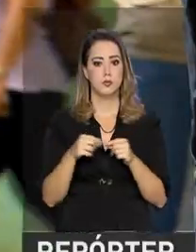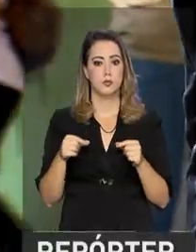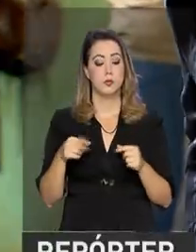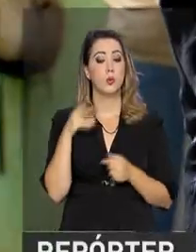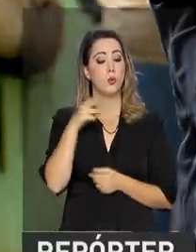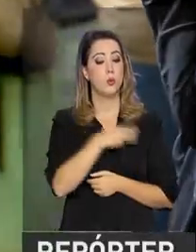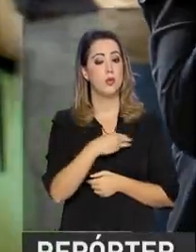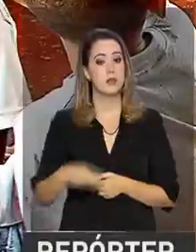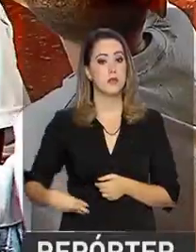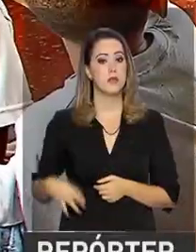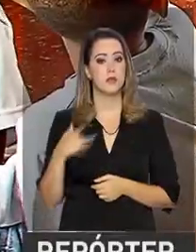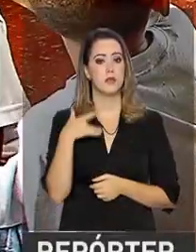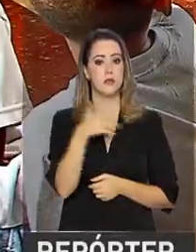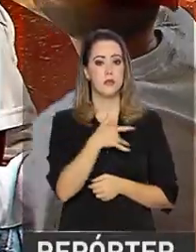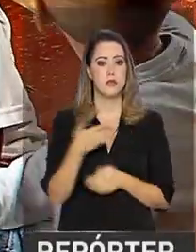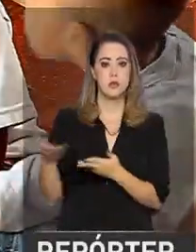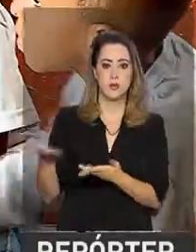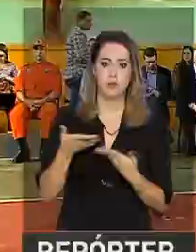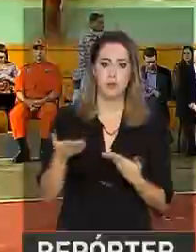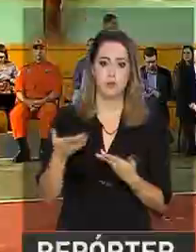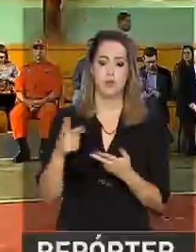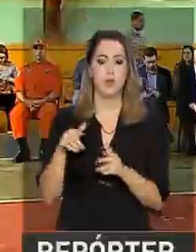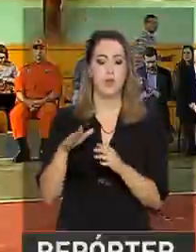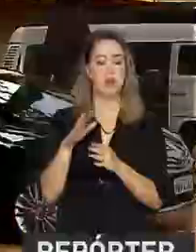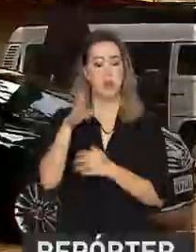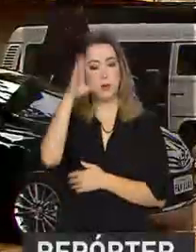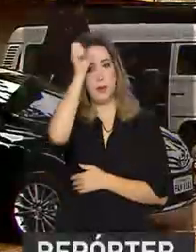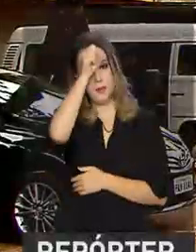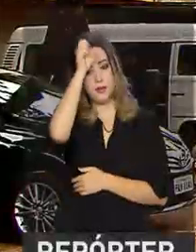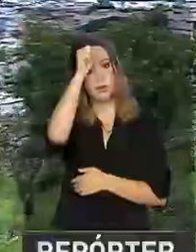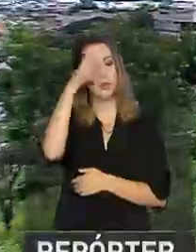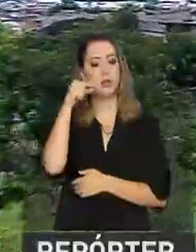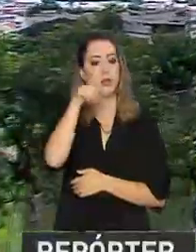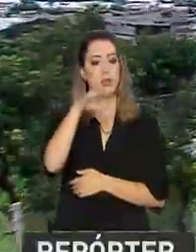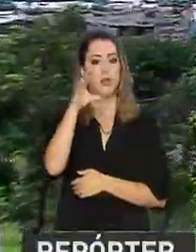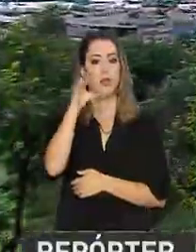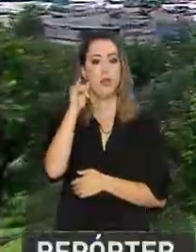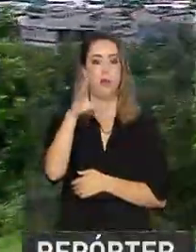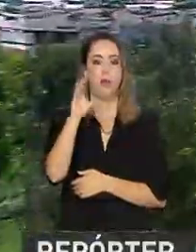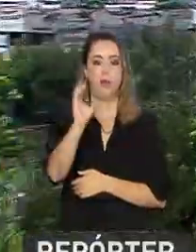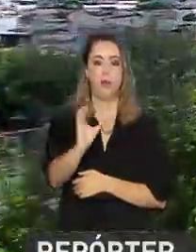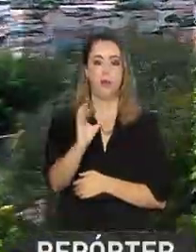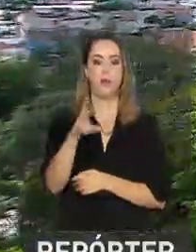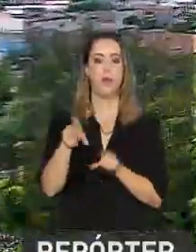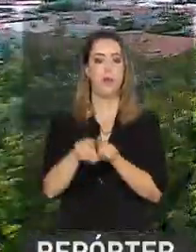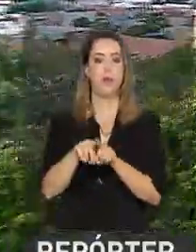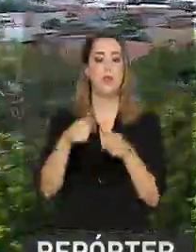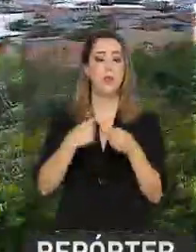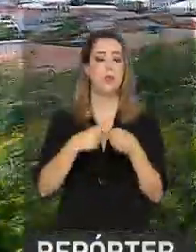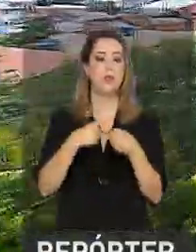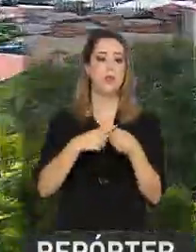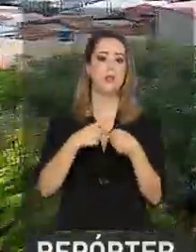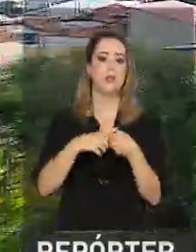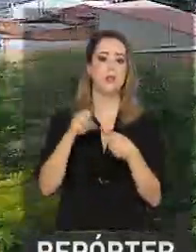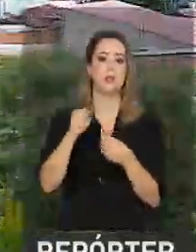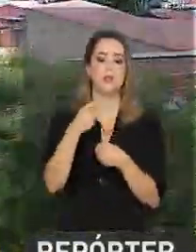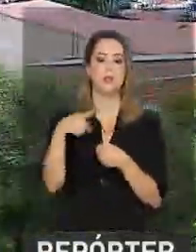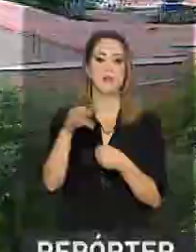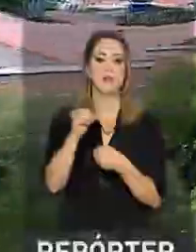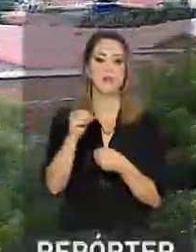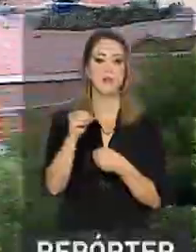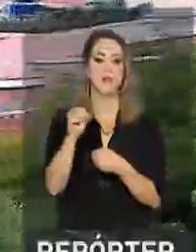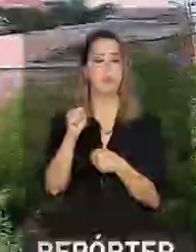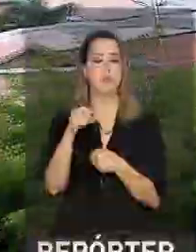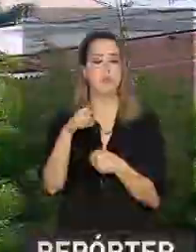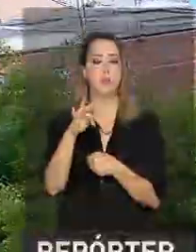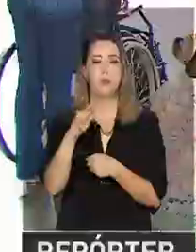ministério da saúde veio tomar a lição de casa das crianças do caíque unesco em são sebastião cidade a cerca de